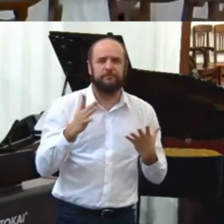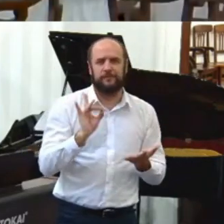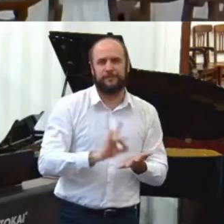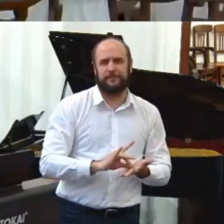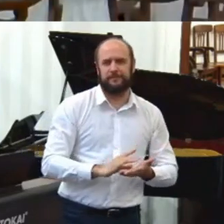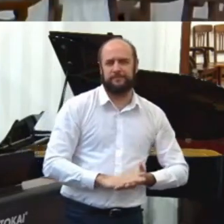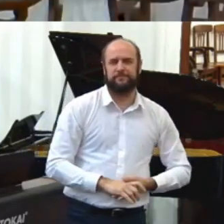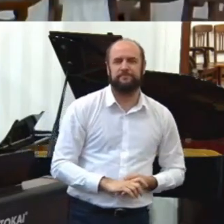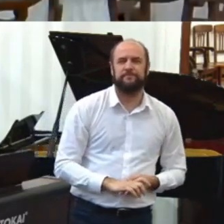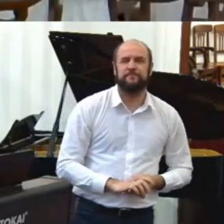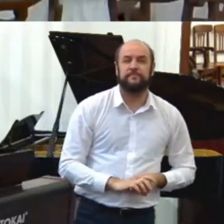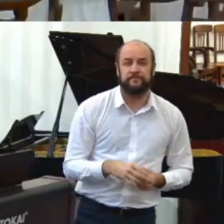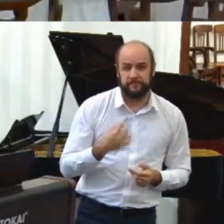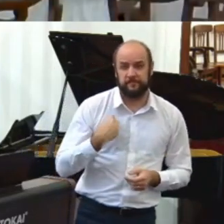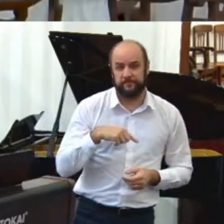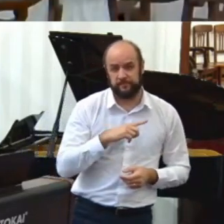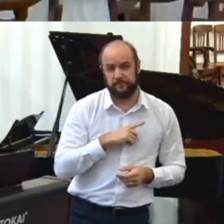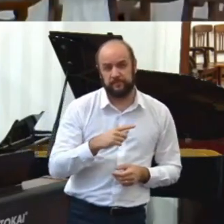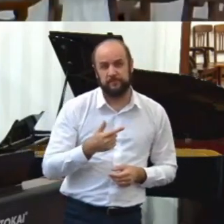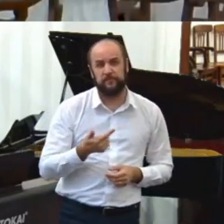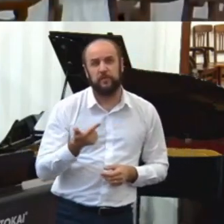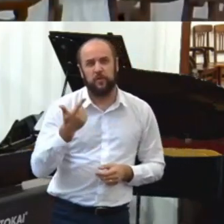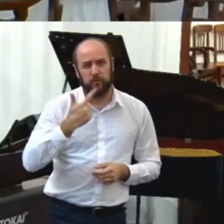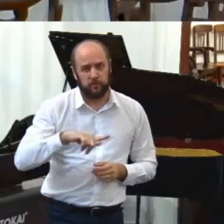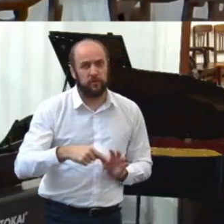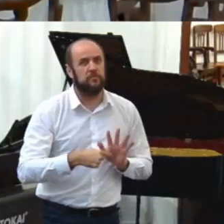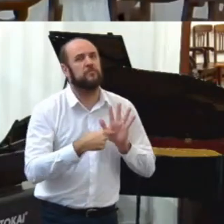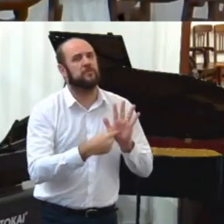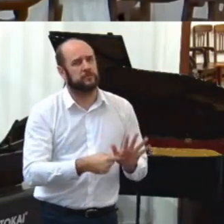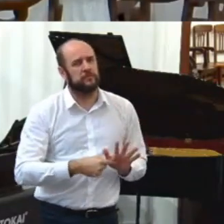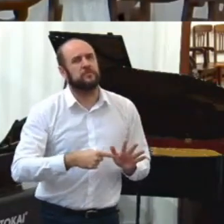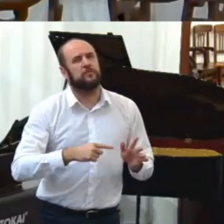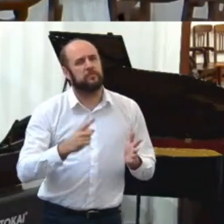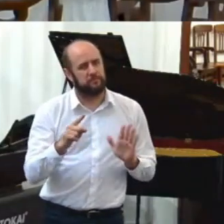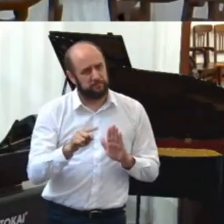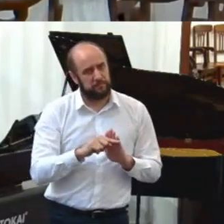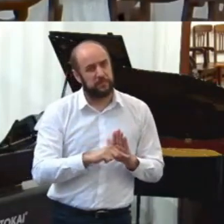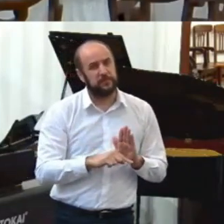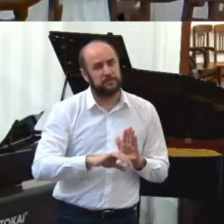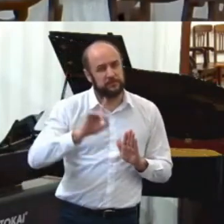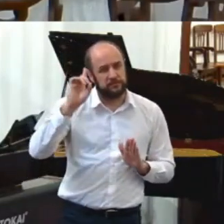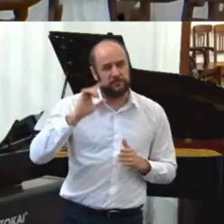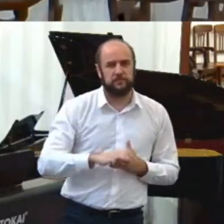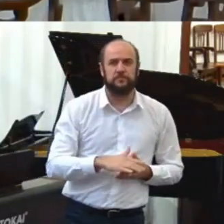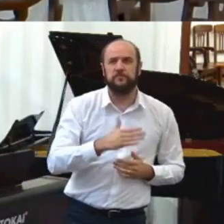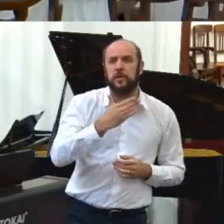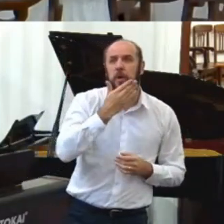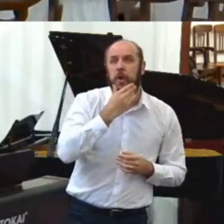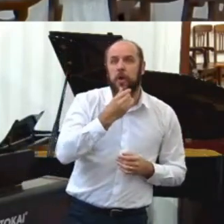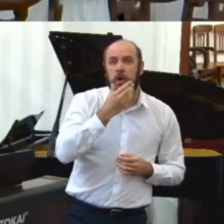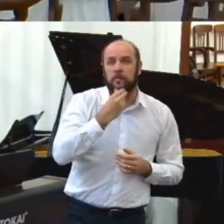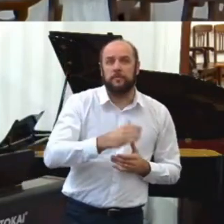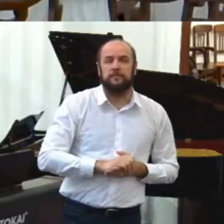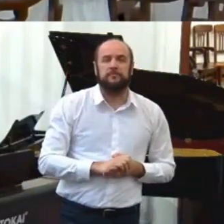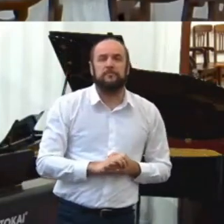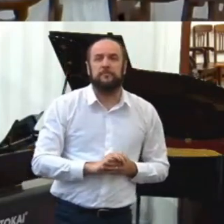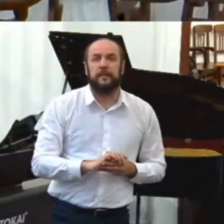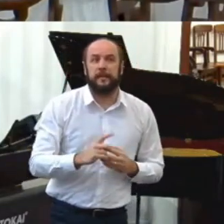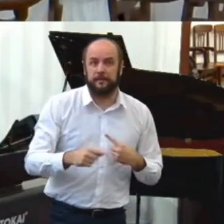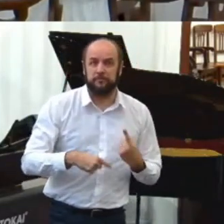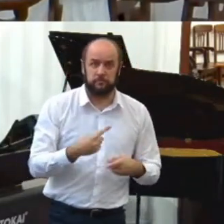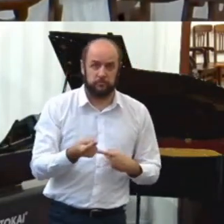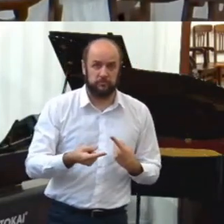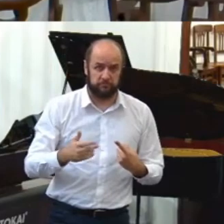mesmo. E aqui nós temos mais uma evidência dos desígnios de Deus. Este homem depois